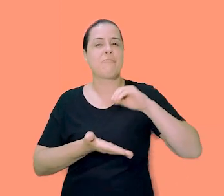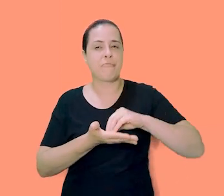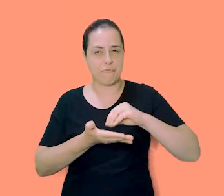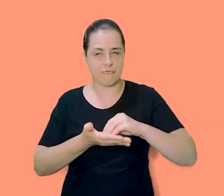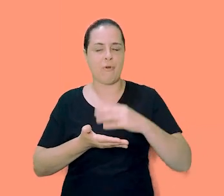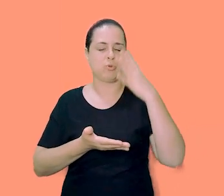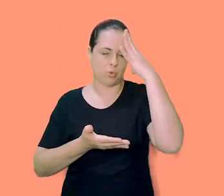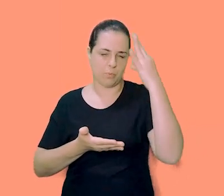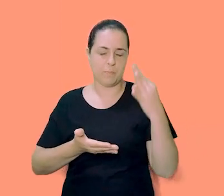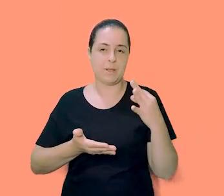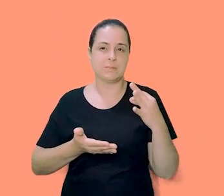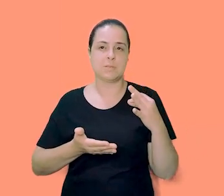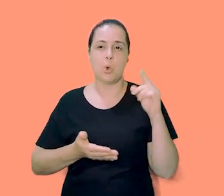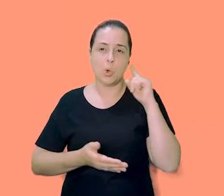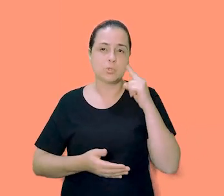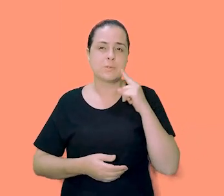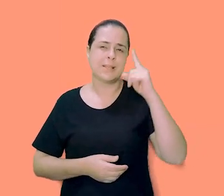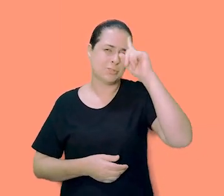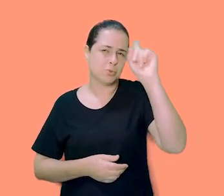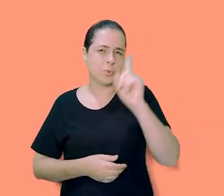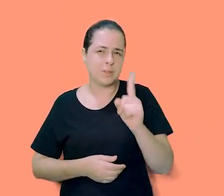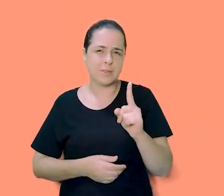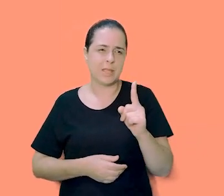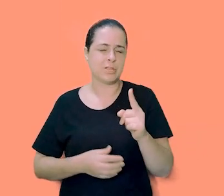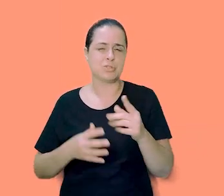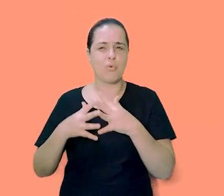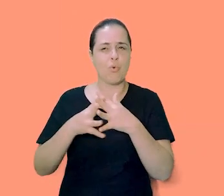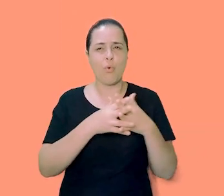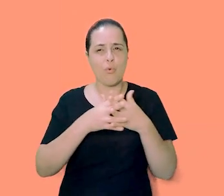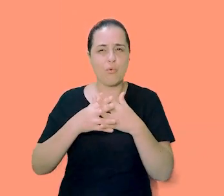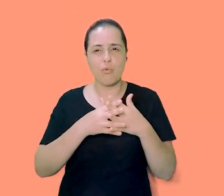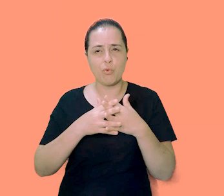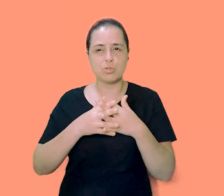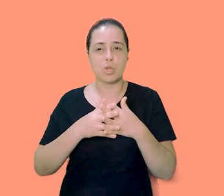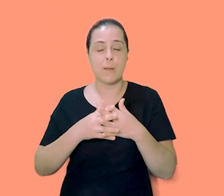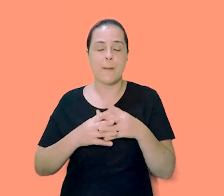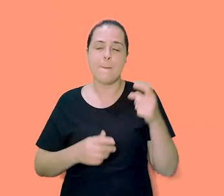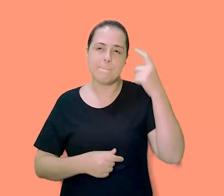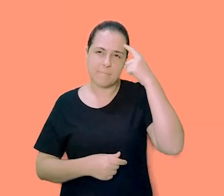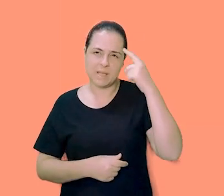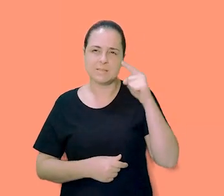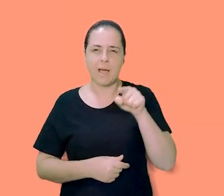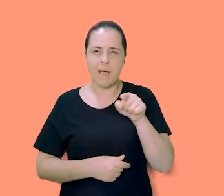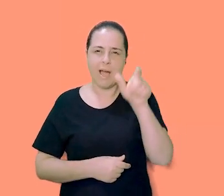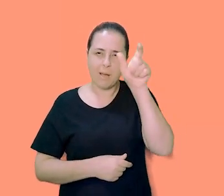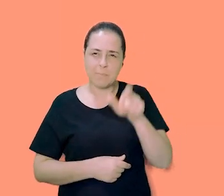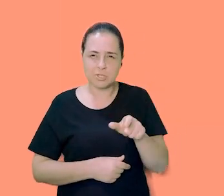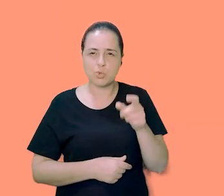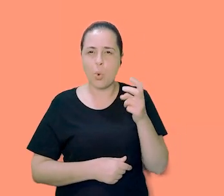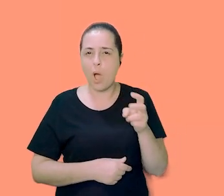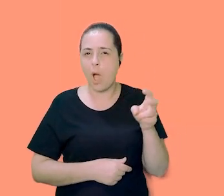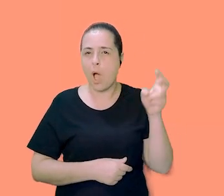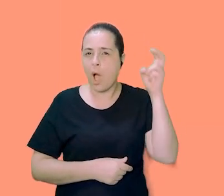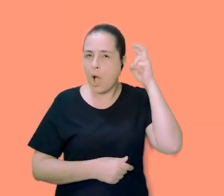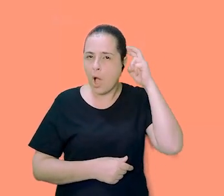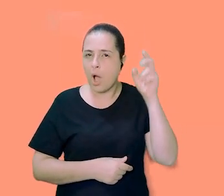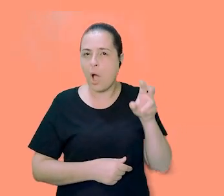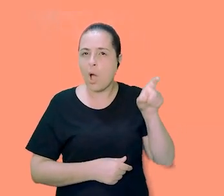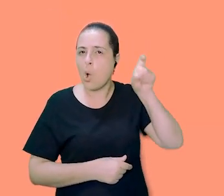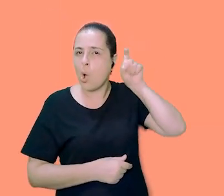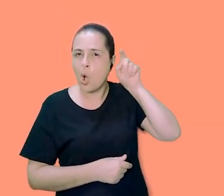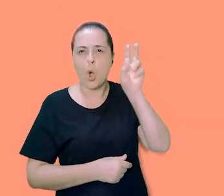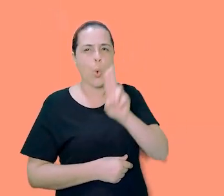pessoas confundem muito a surdez com a audição seletiva. A ideia de que você ouve com aparelho, que você lê lábios. Como a gente não tem a